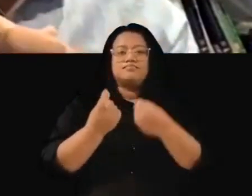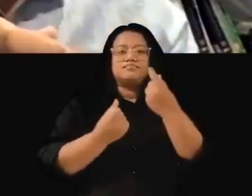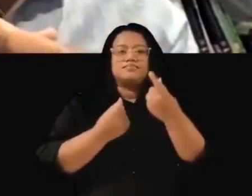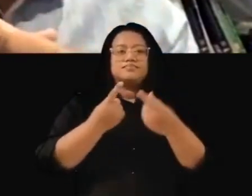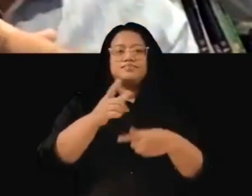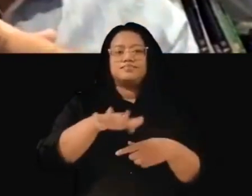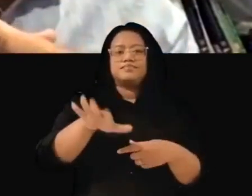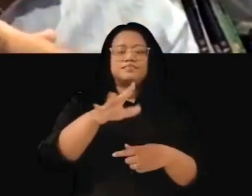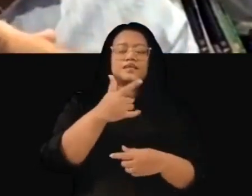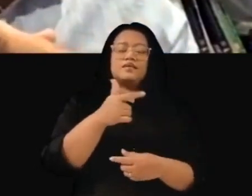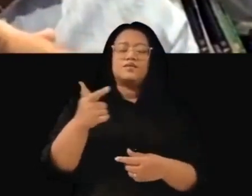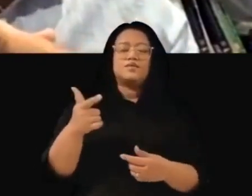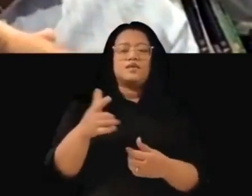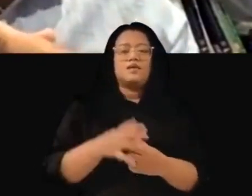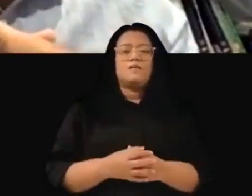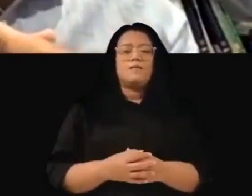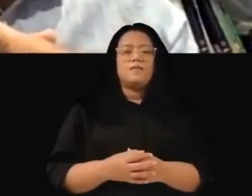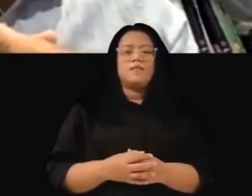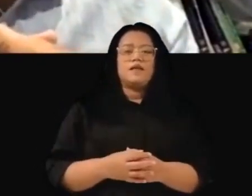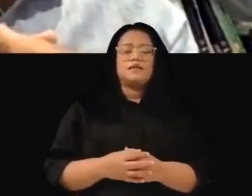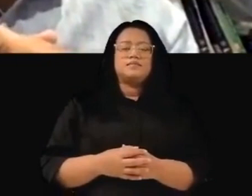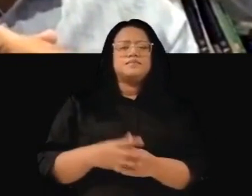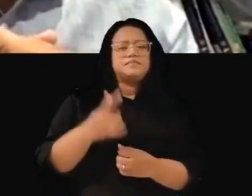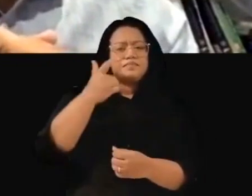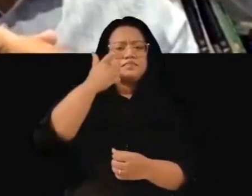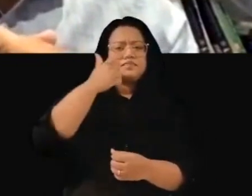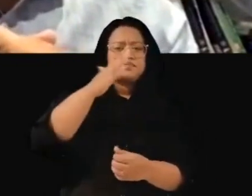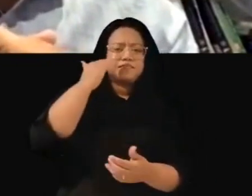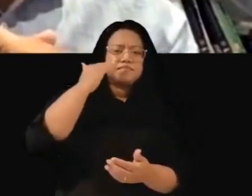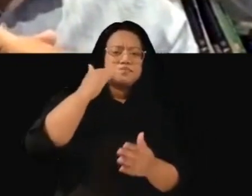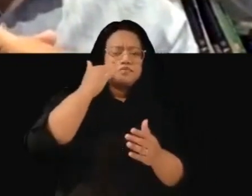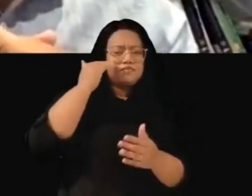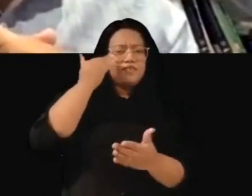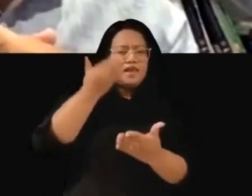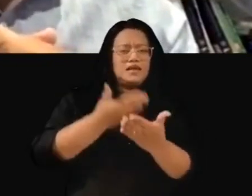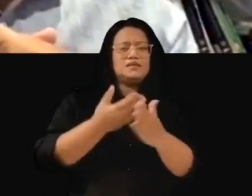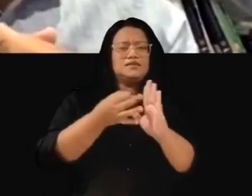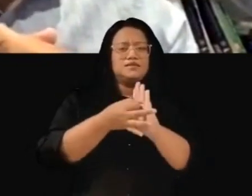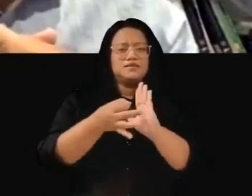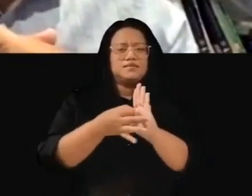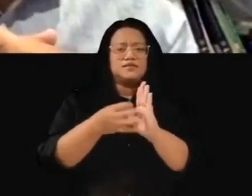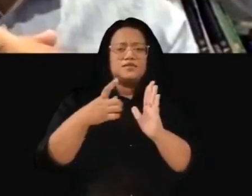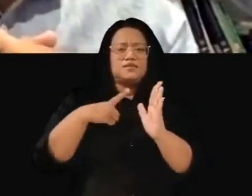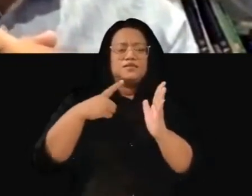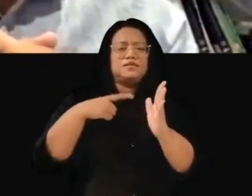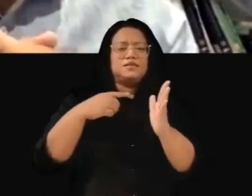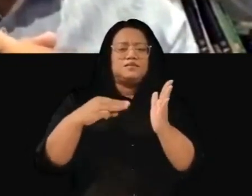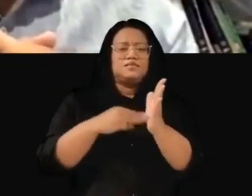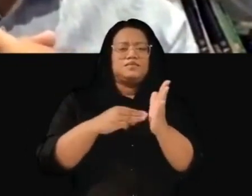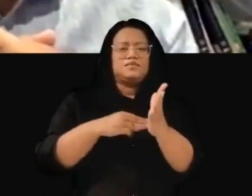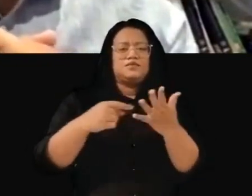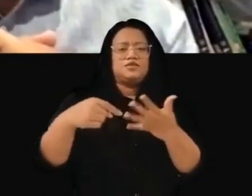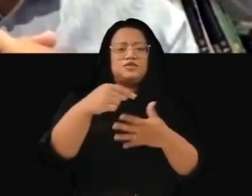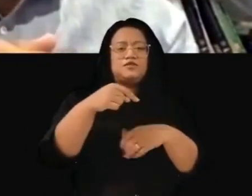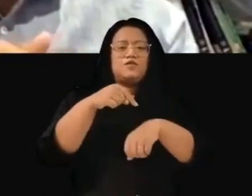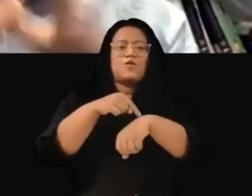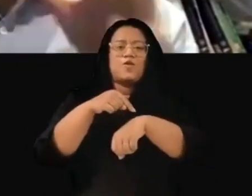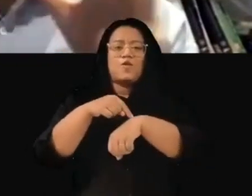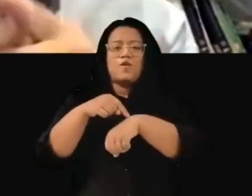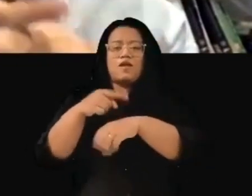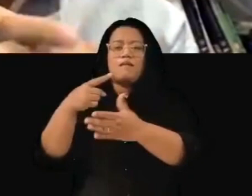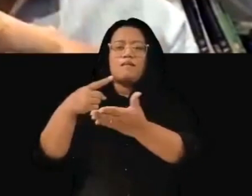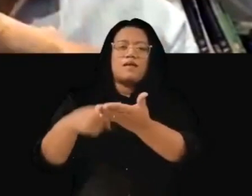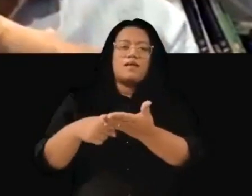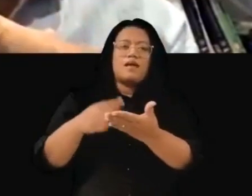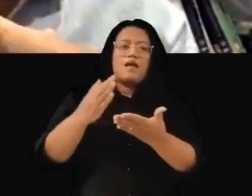nesses fóruns, né? Eu acredito que, por uma série de razões, aí vai desde a hora que é marcada a reunião até a dificuldade. Eu tenho